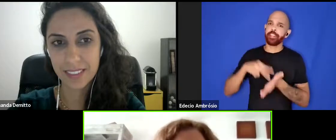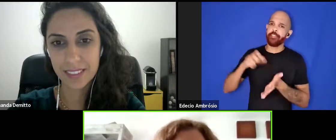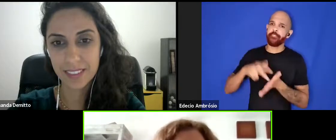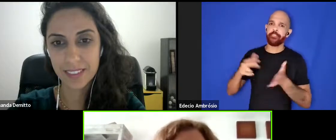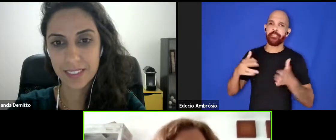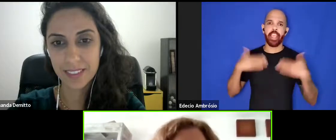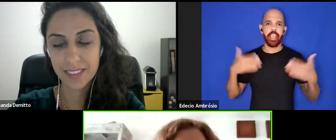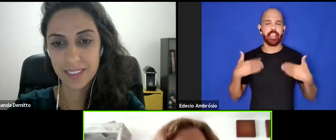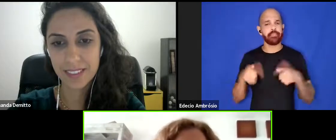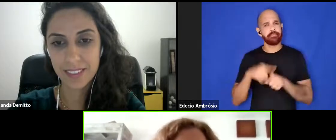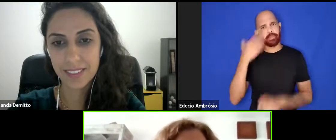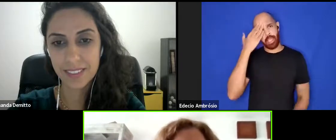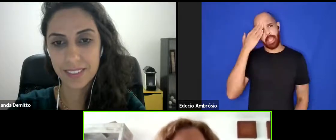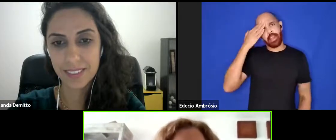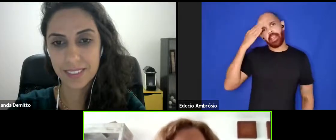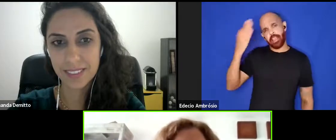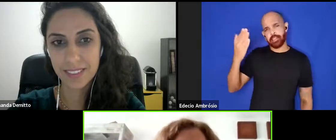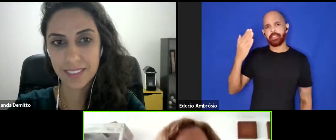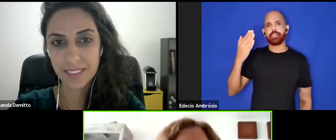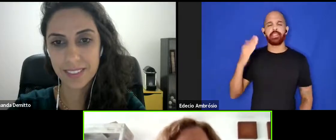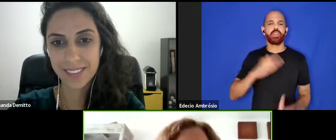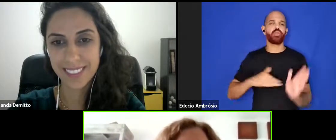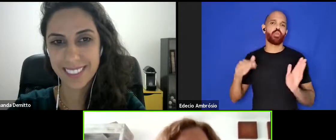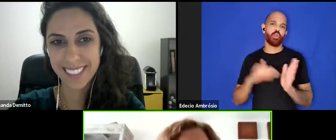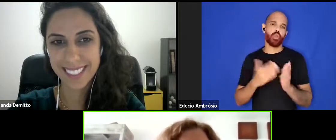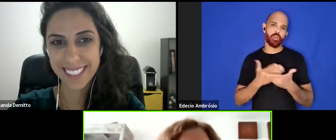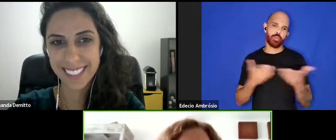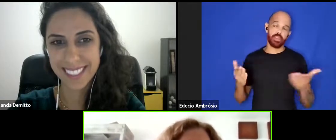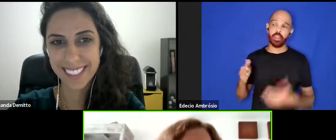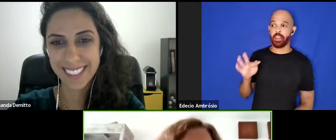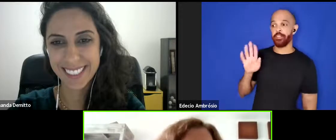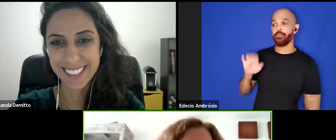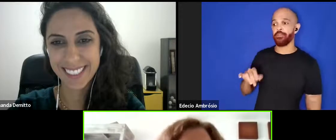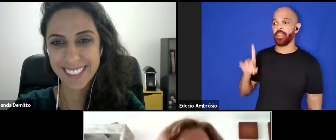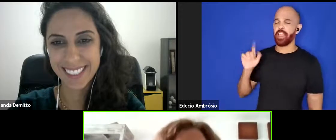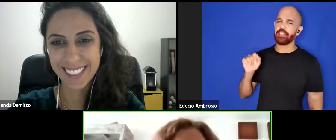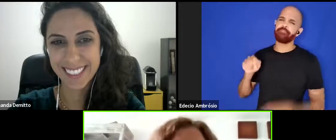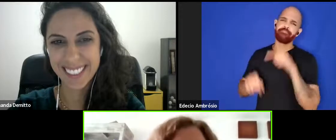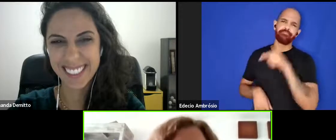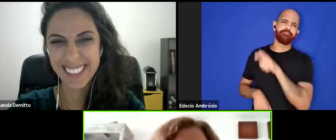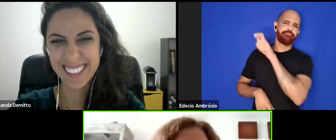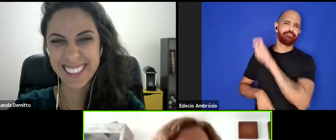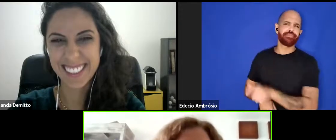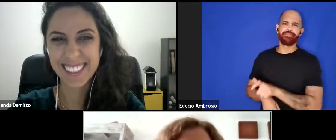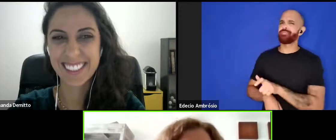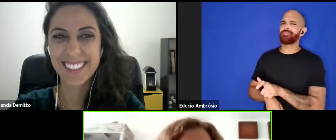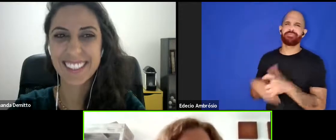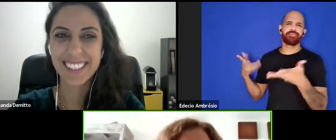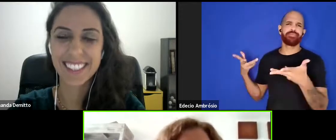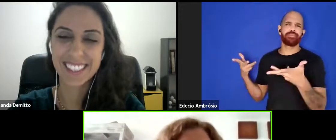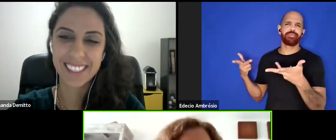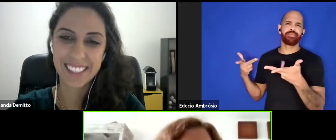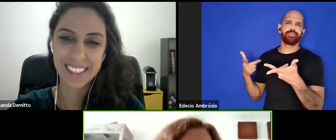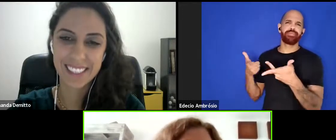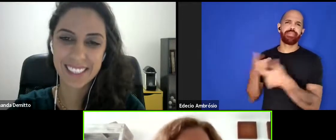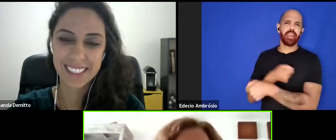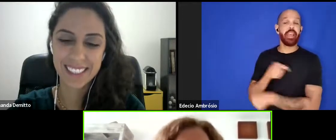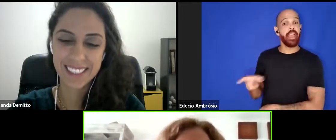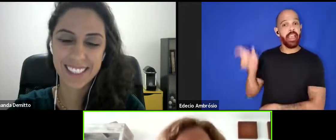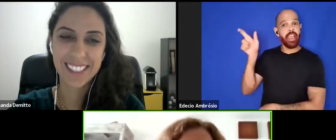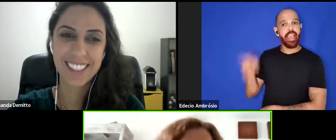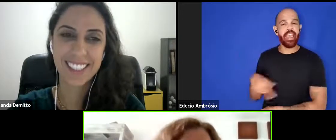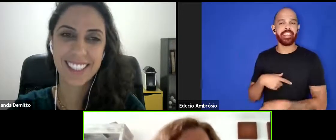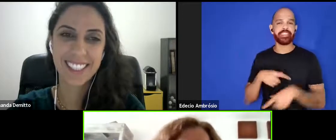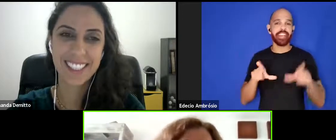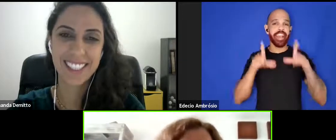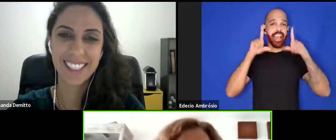muito agradecida a todo mundo. Agora, a Fernanda é uma pessoa sensacional, porque... ela com essa carinha assim